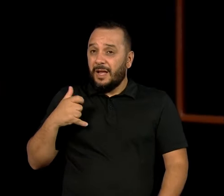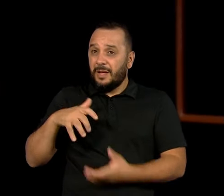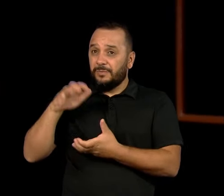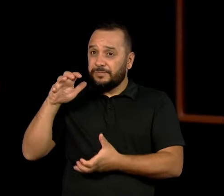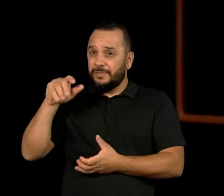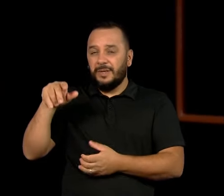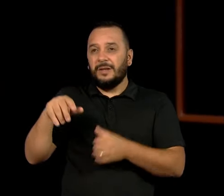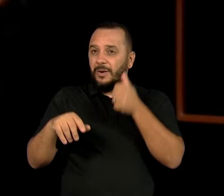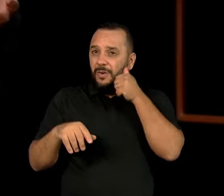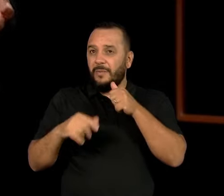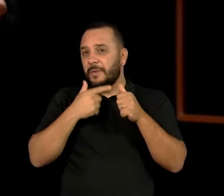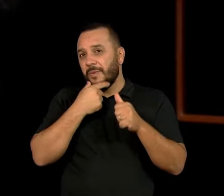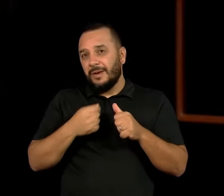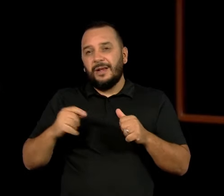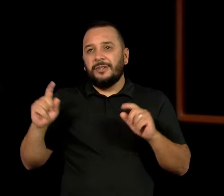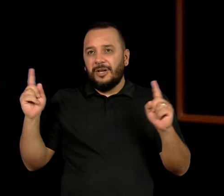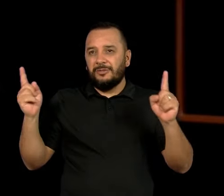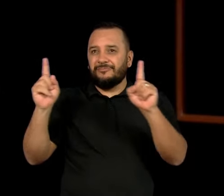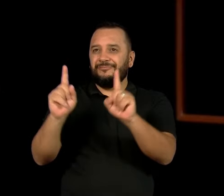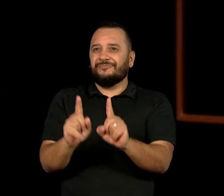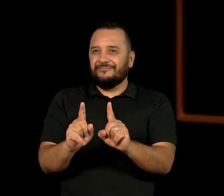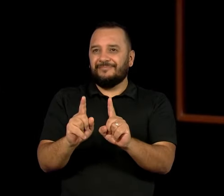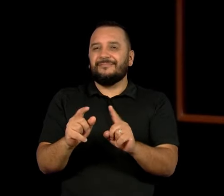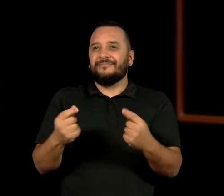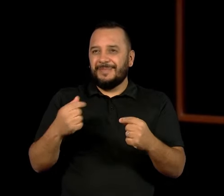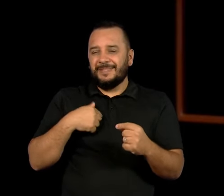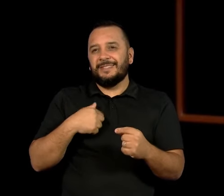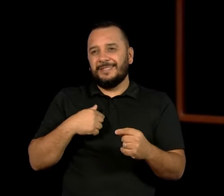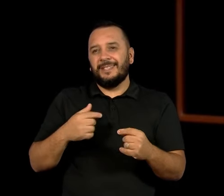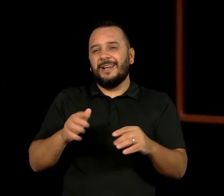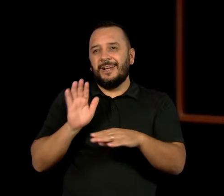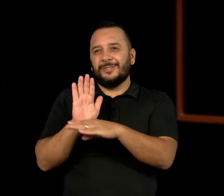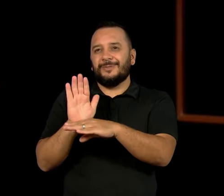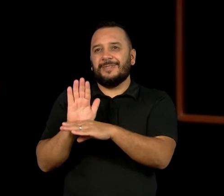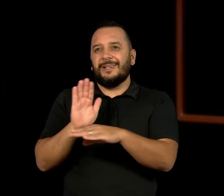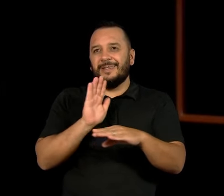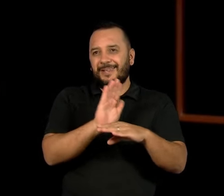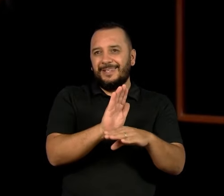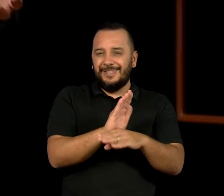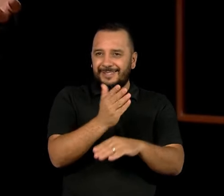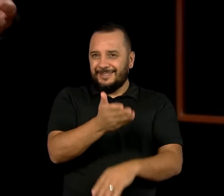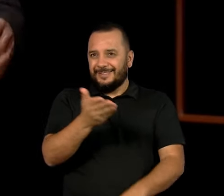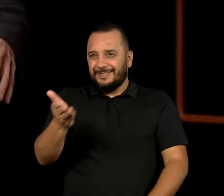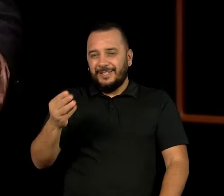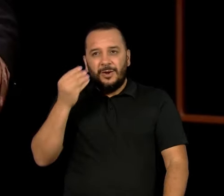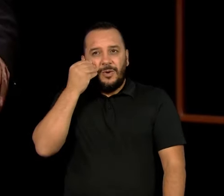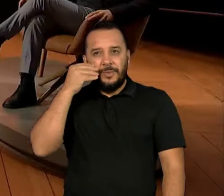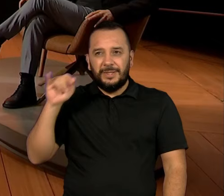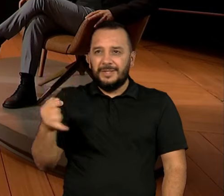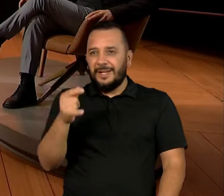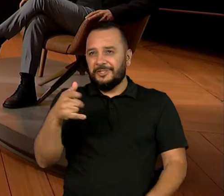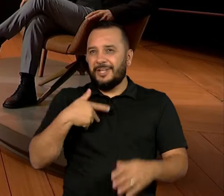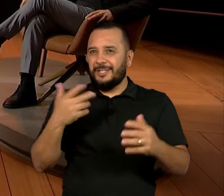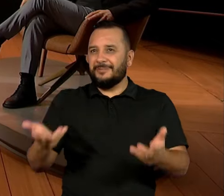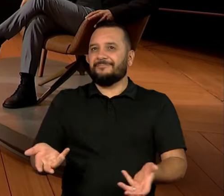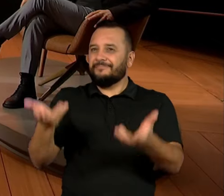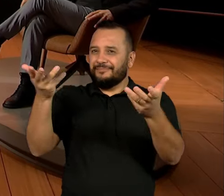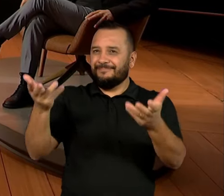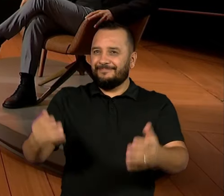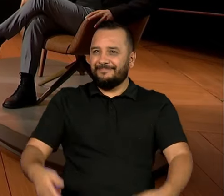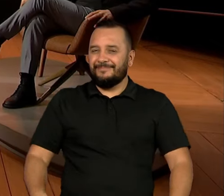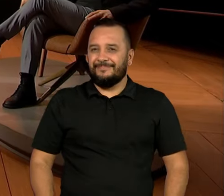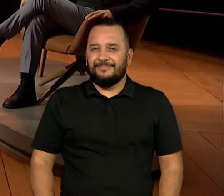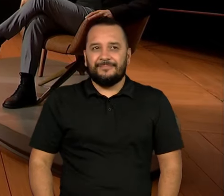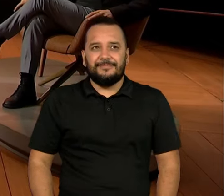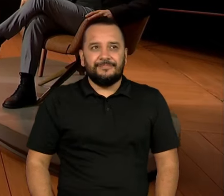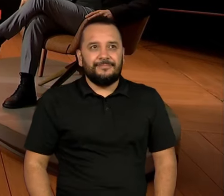atriz veterana numa cena, tenho que dar a essa pessoa, esse intérprete, a oportunidade de brilhar. Perfeito. Muito bom.